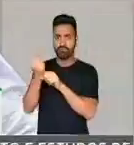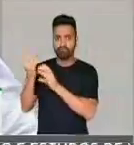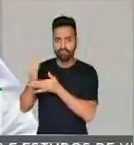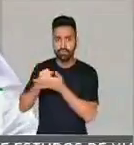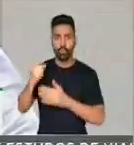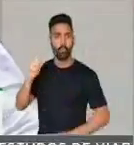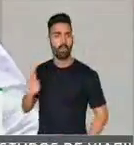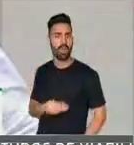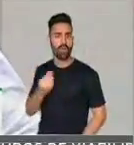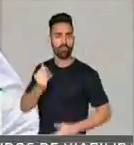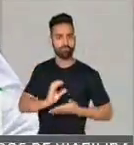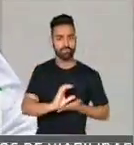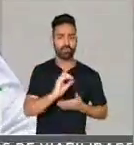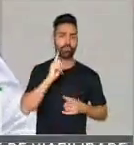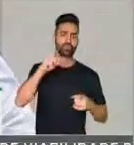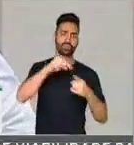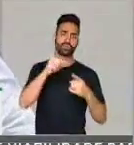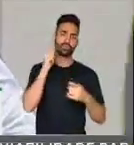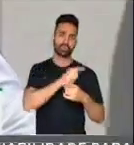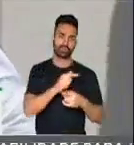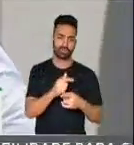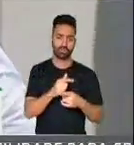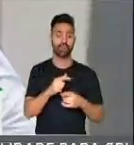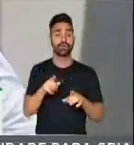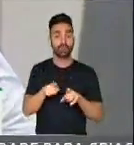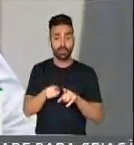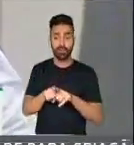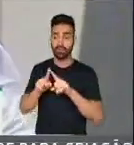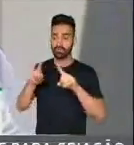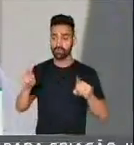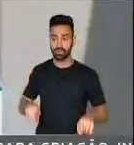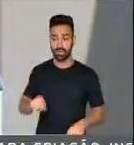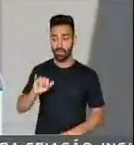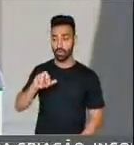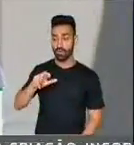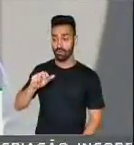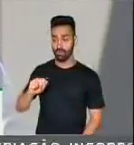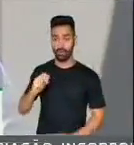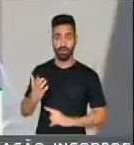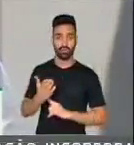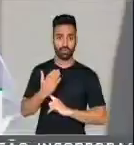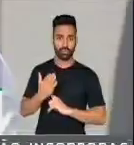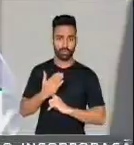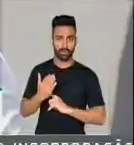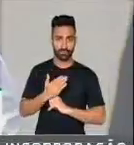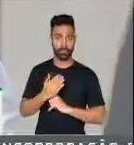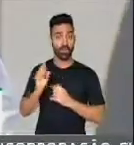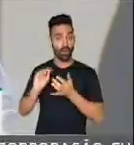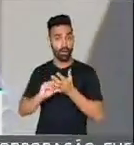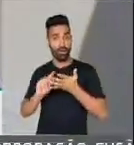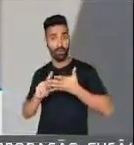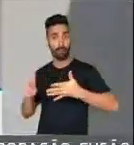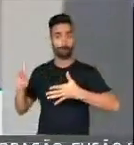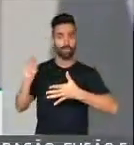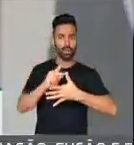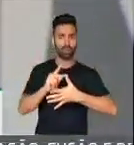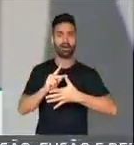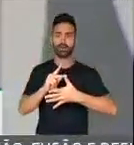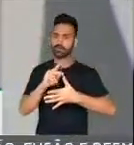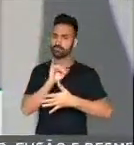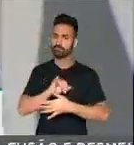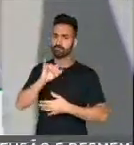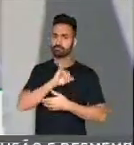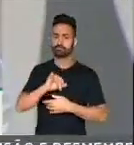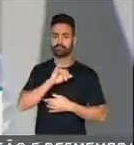esse objetivo e ao esforço dos servidores do INCRA. Essa pauta foi priorizada em outra ocasião,